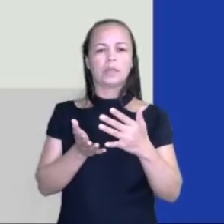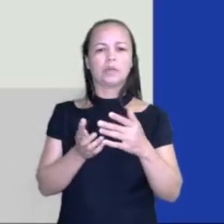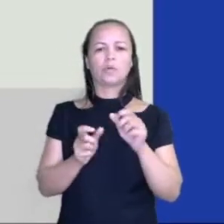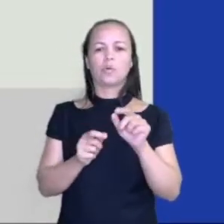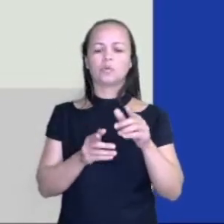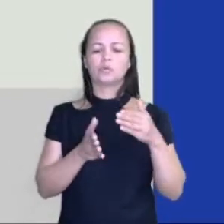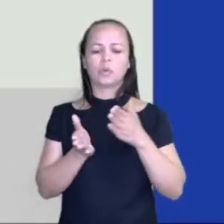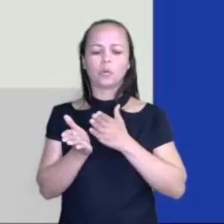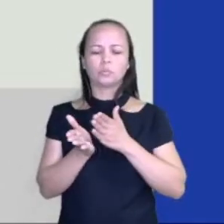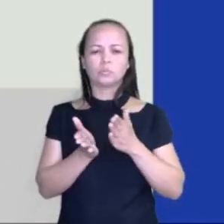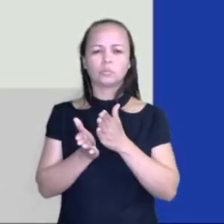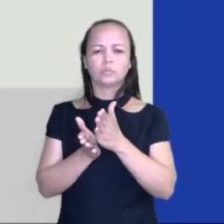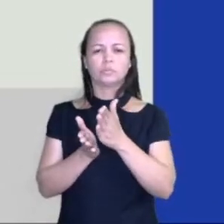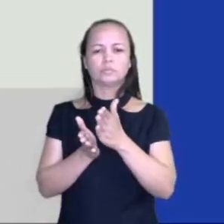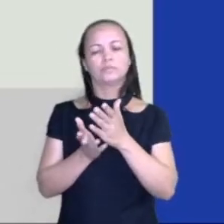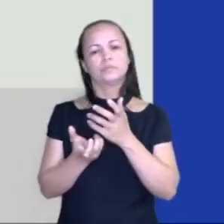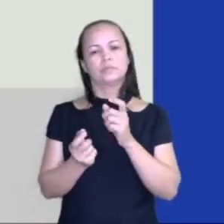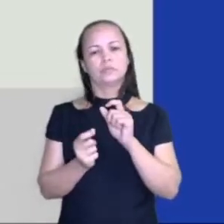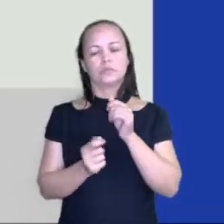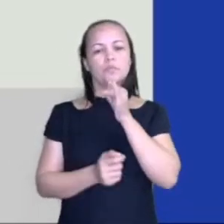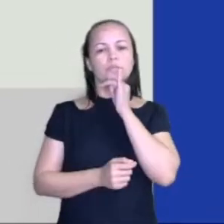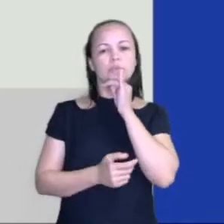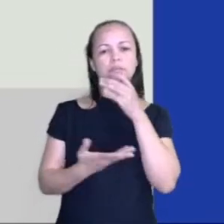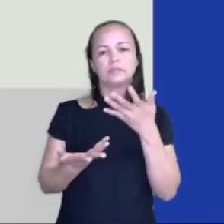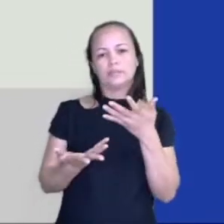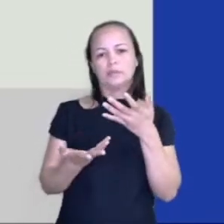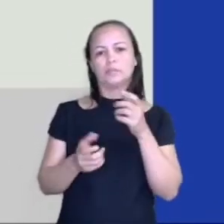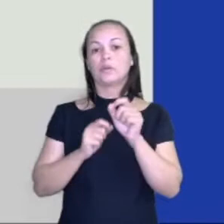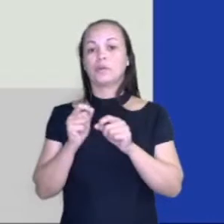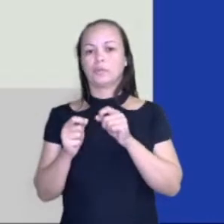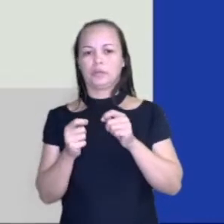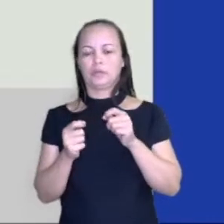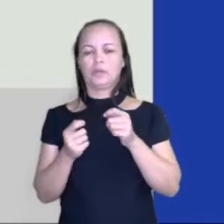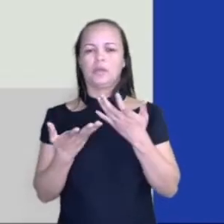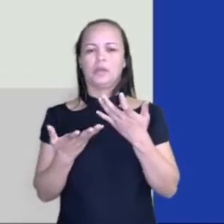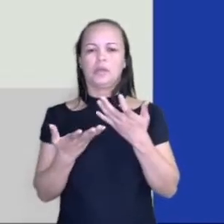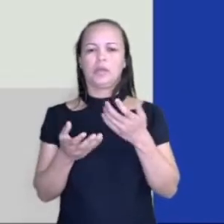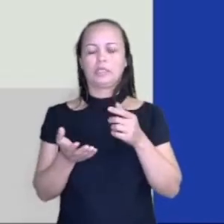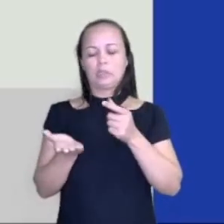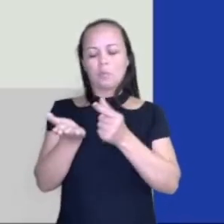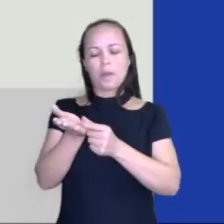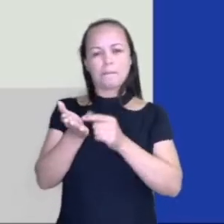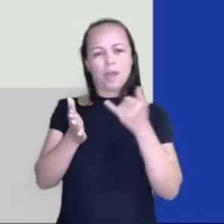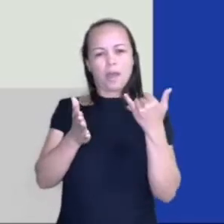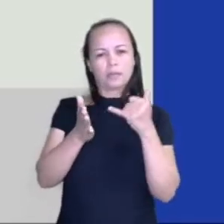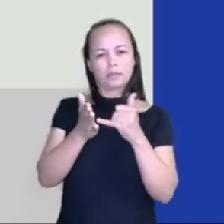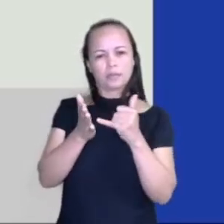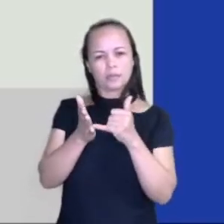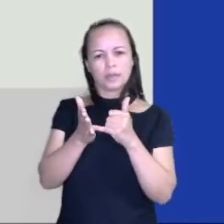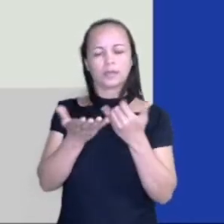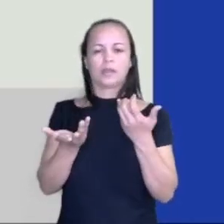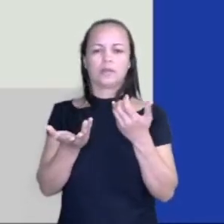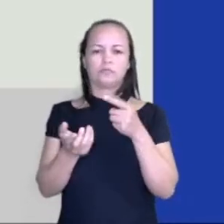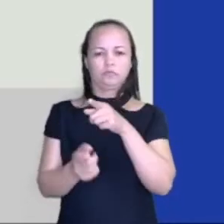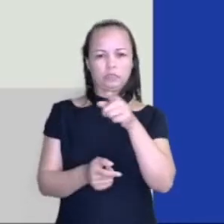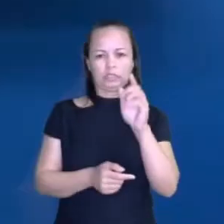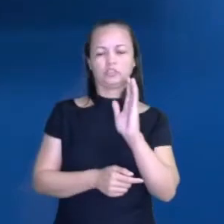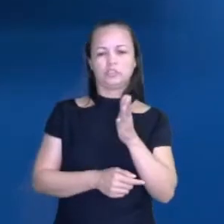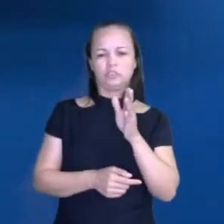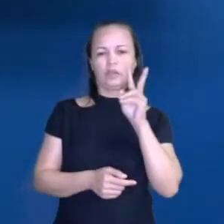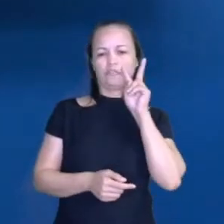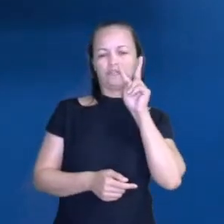o caminho bom e o exemplo mais comum para vocês é de uma bateria quem Assistiu à aula anterior